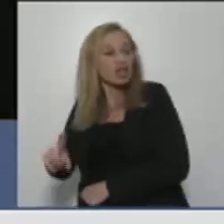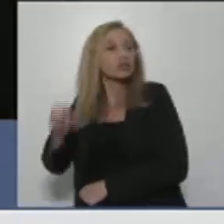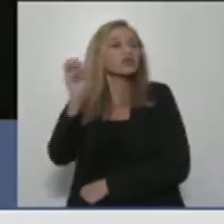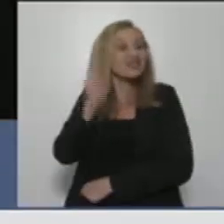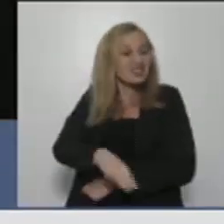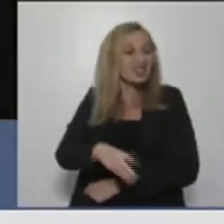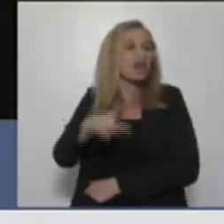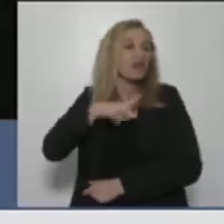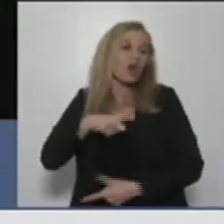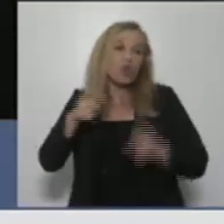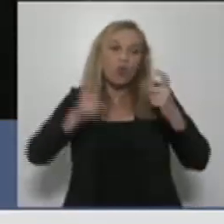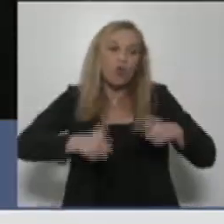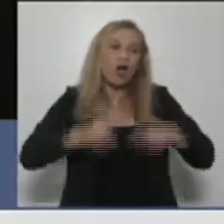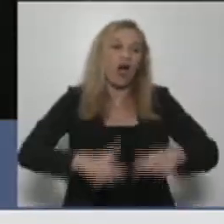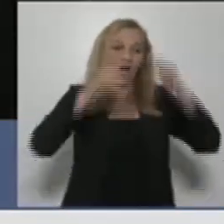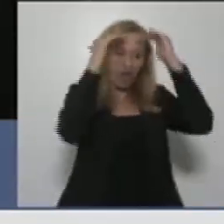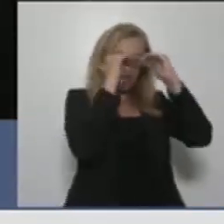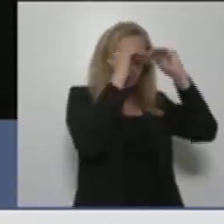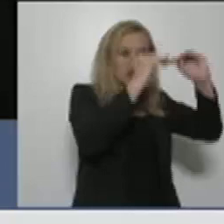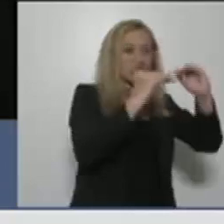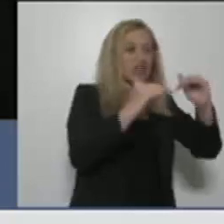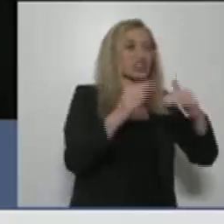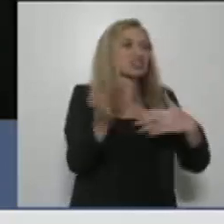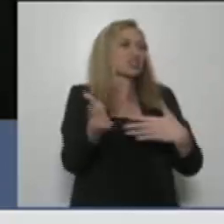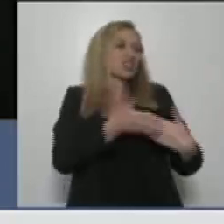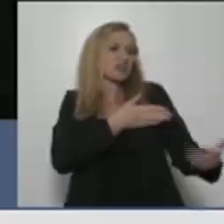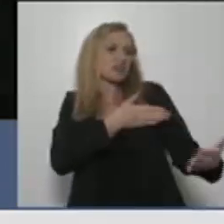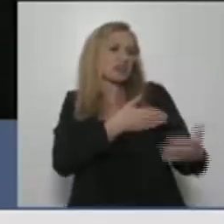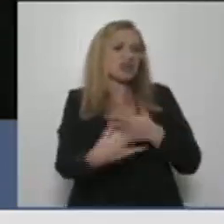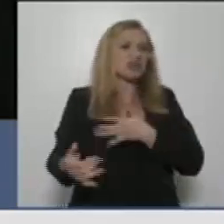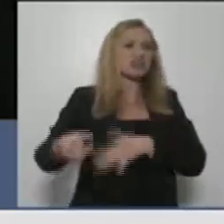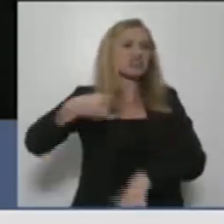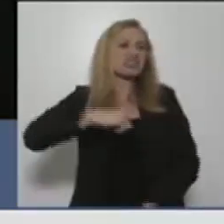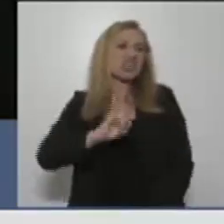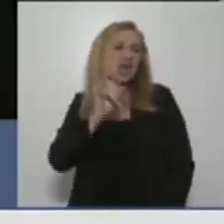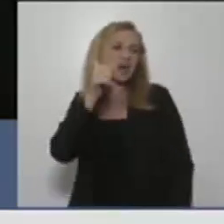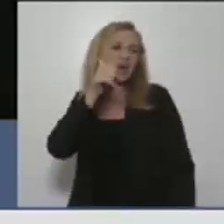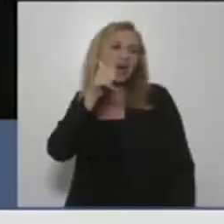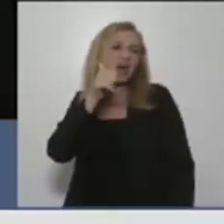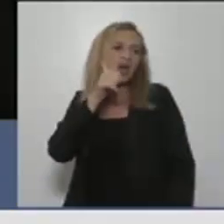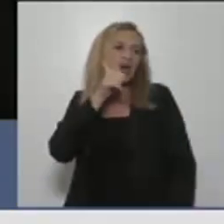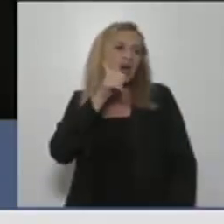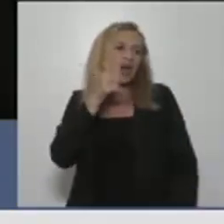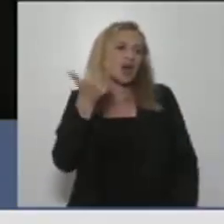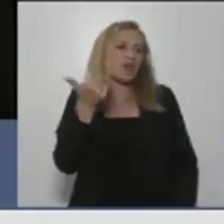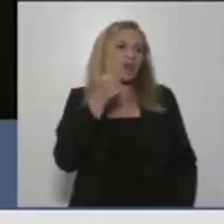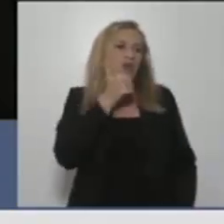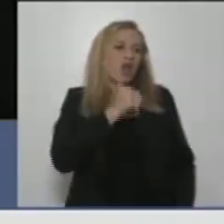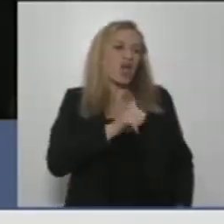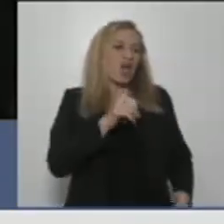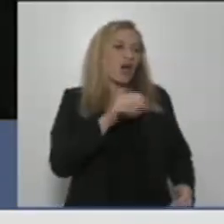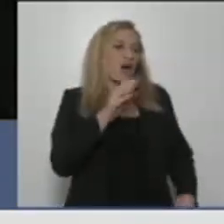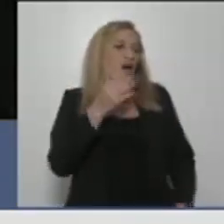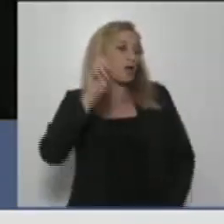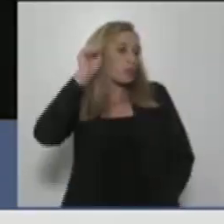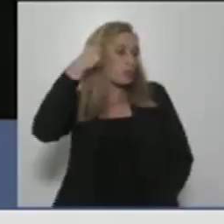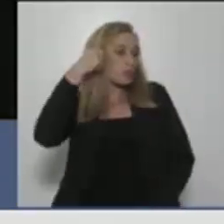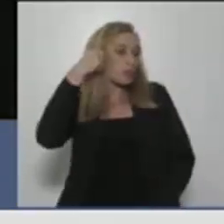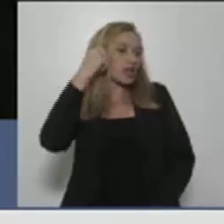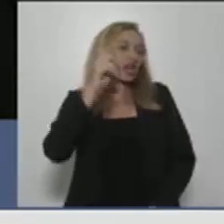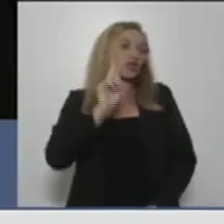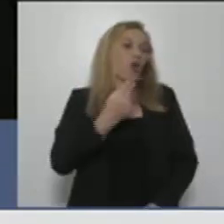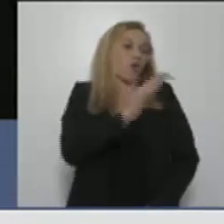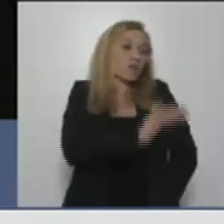lugar respeitado, independente de classe social, de religião, de cor, porque